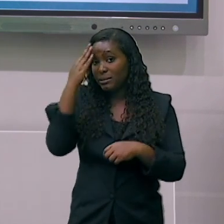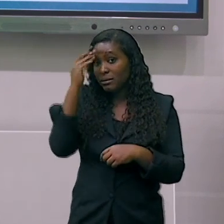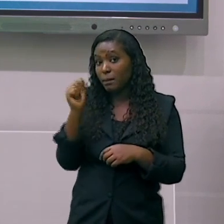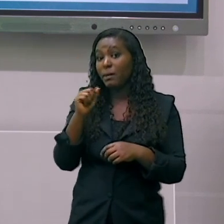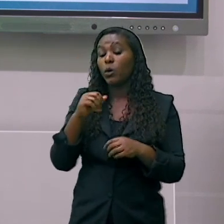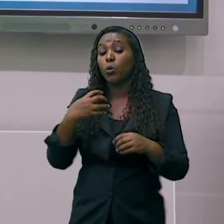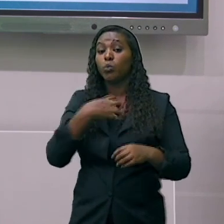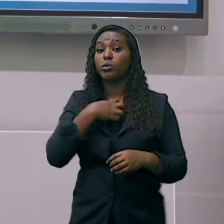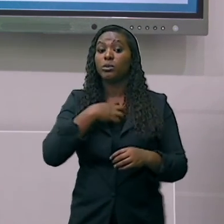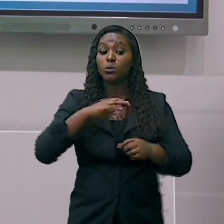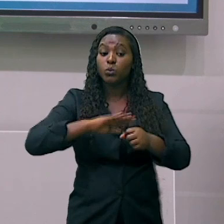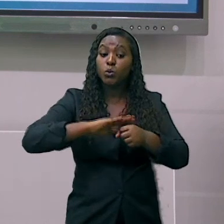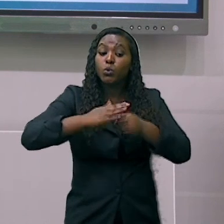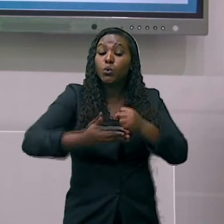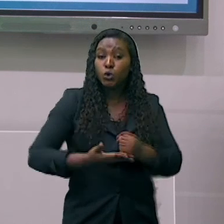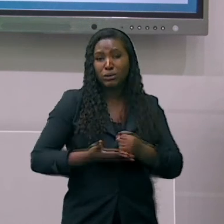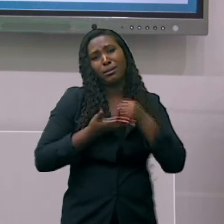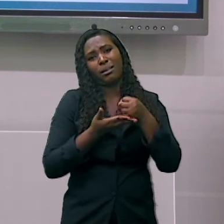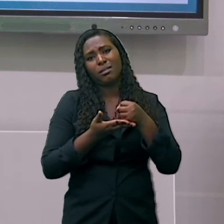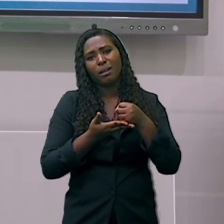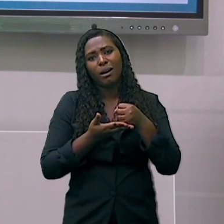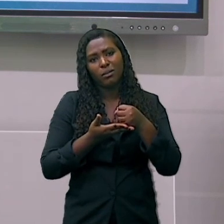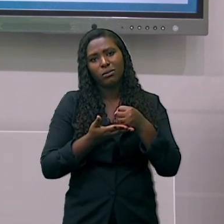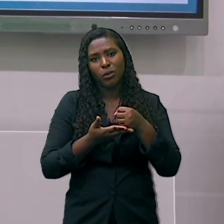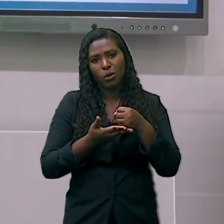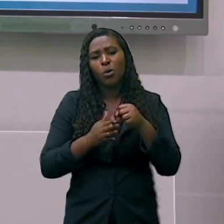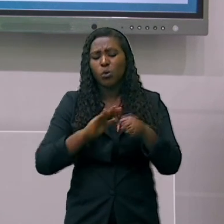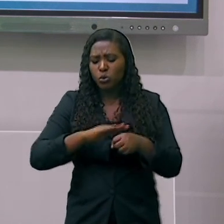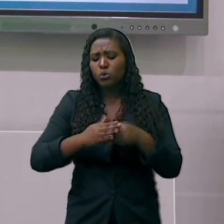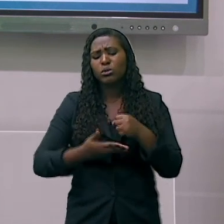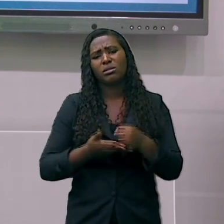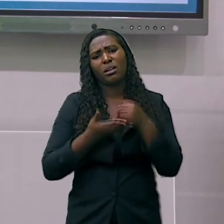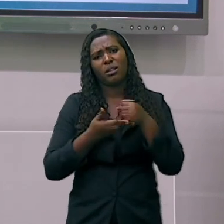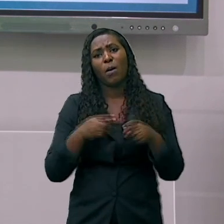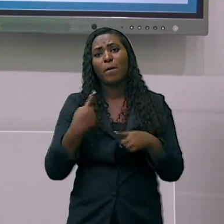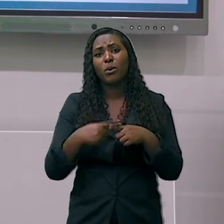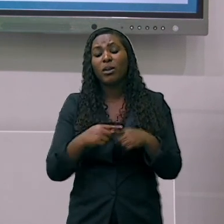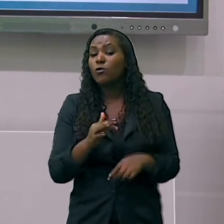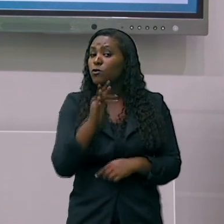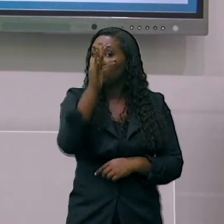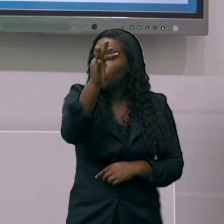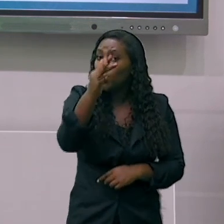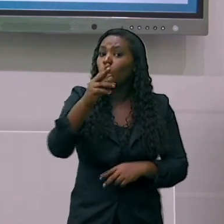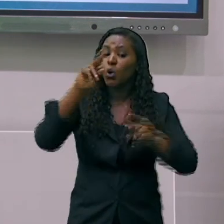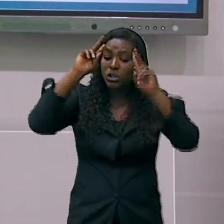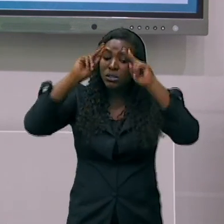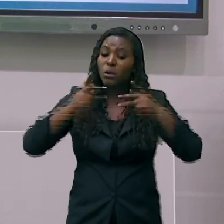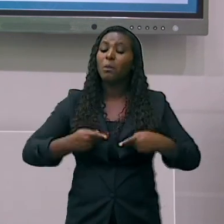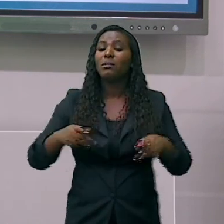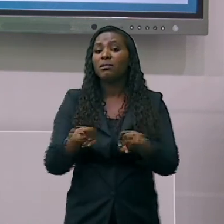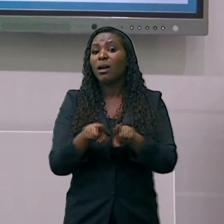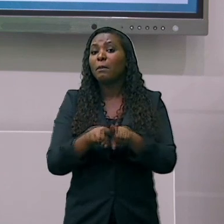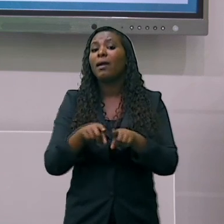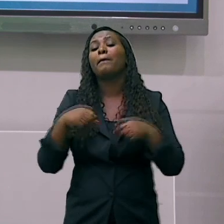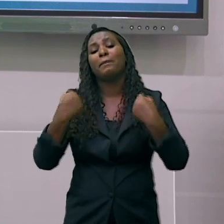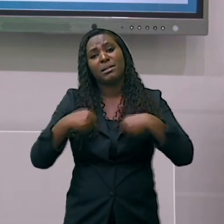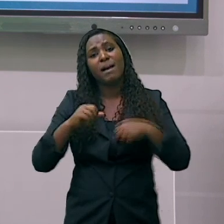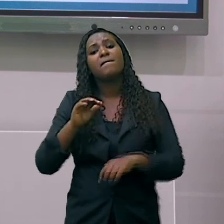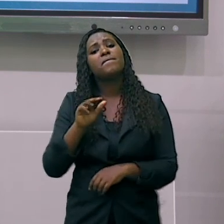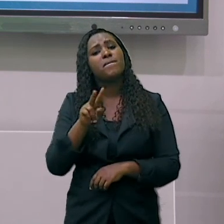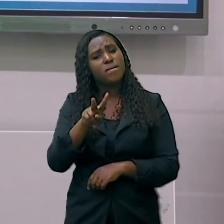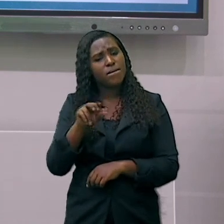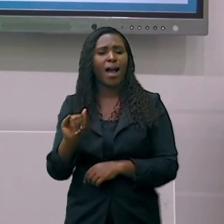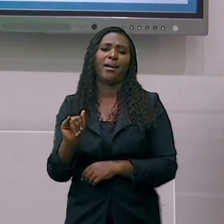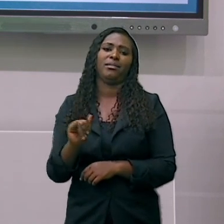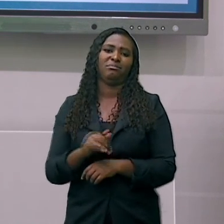precisamos que estes recursos sejam garantidos para as futuras gerações. Pessoal, eu fico por aqui,